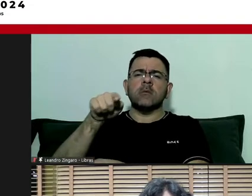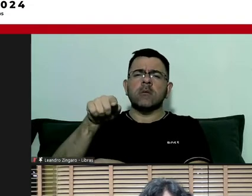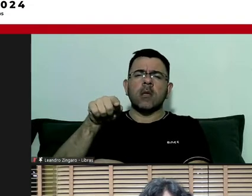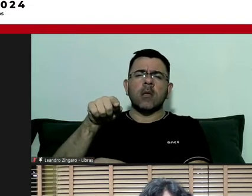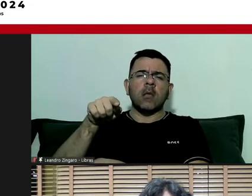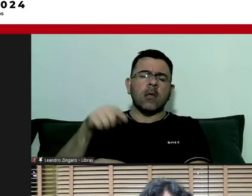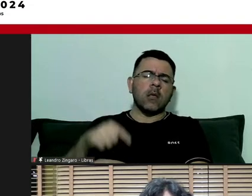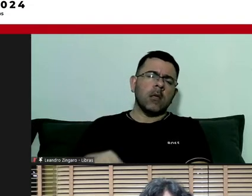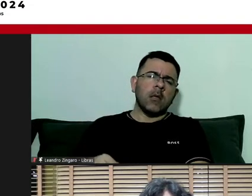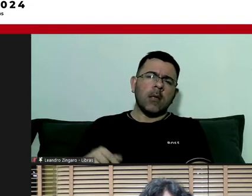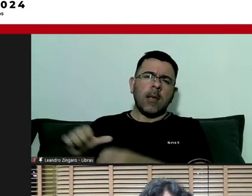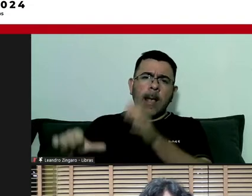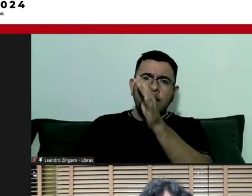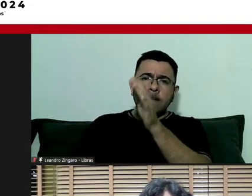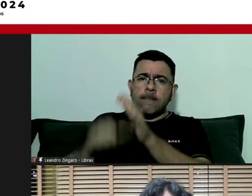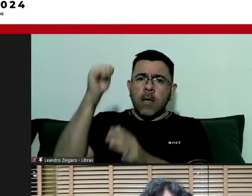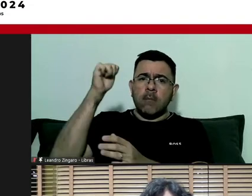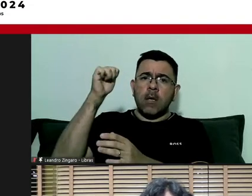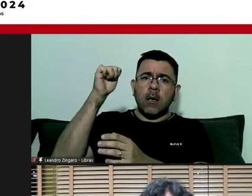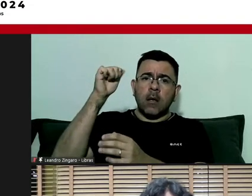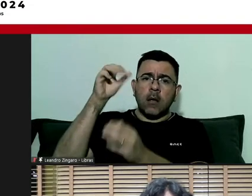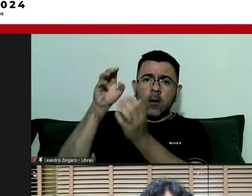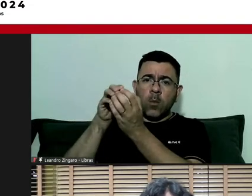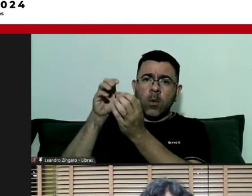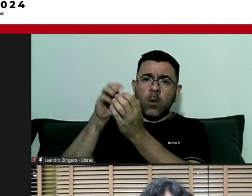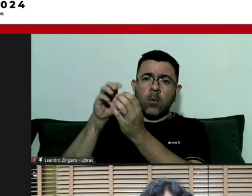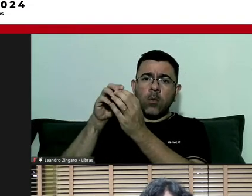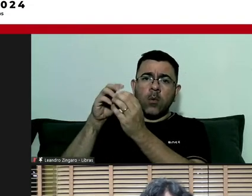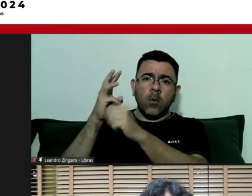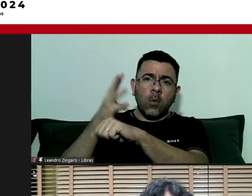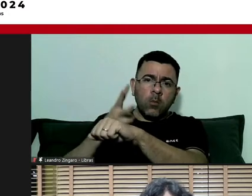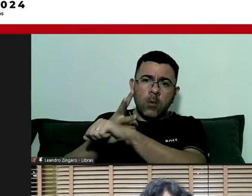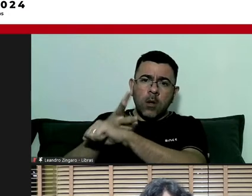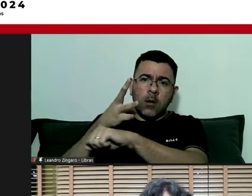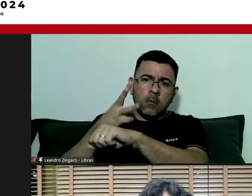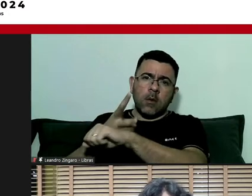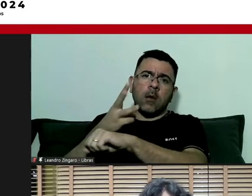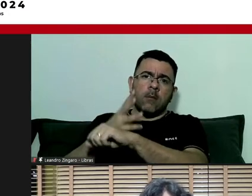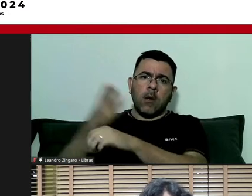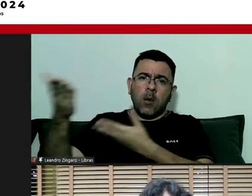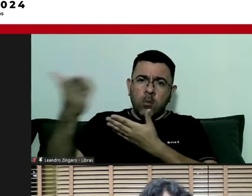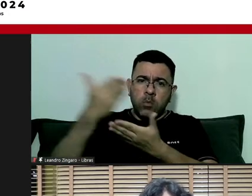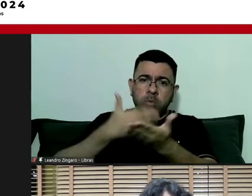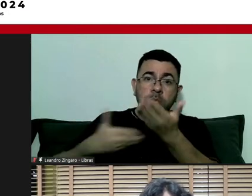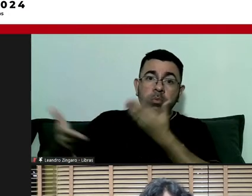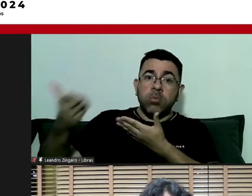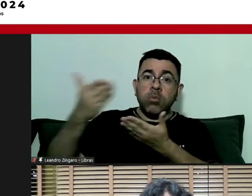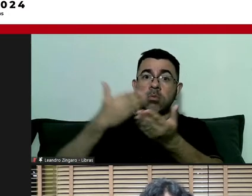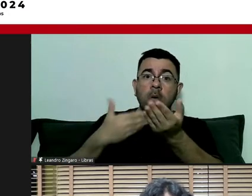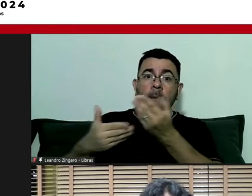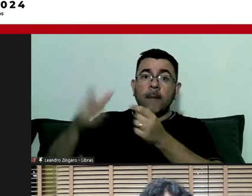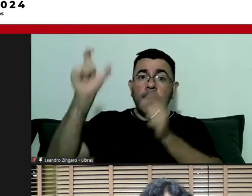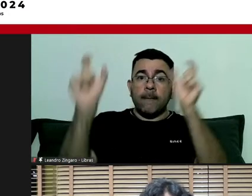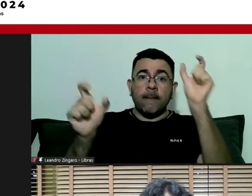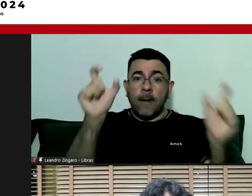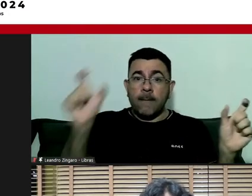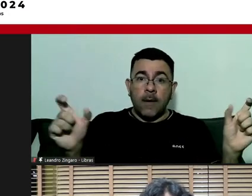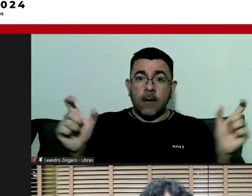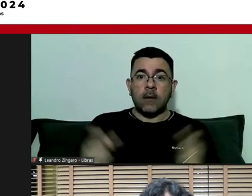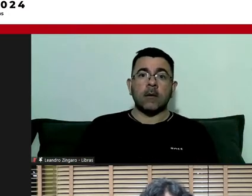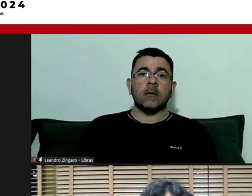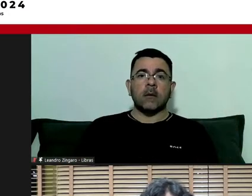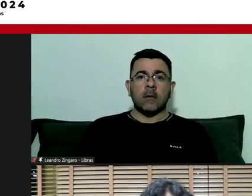segunda cidade do mundo que mais interage via WhatsApp com o cidadão então era Buenos Aires a